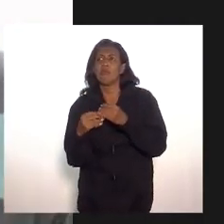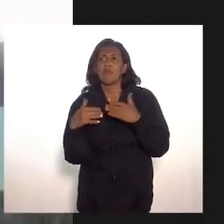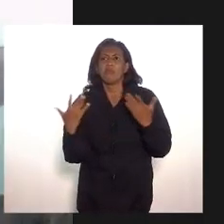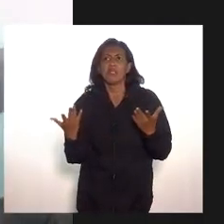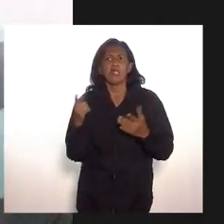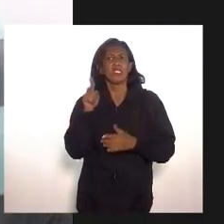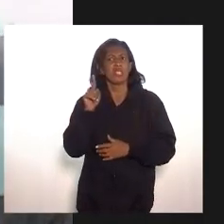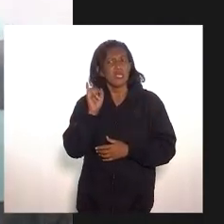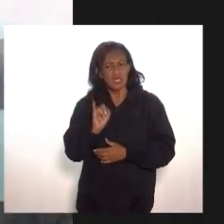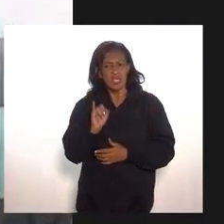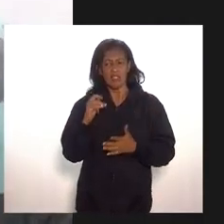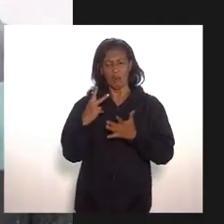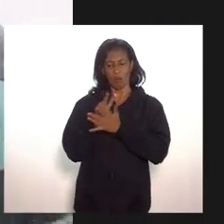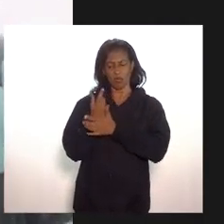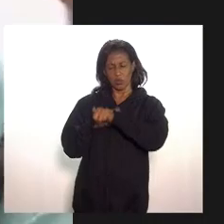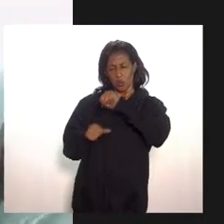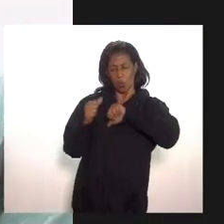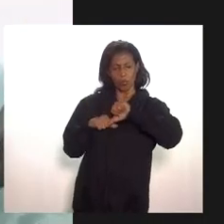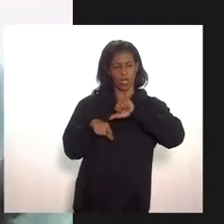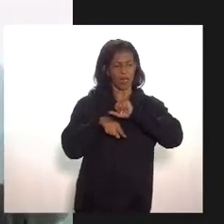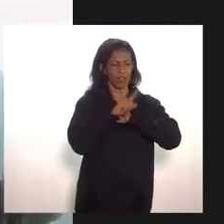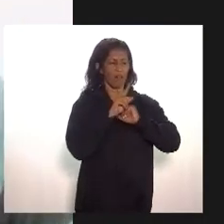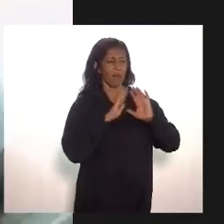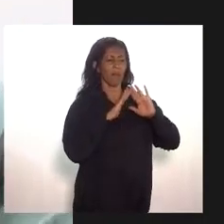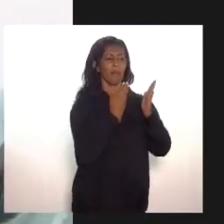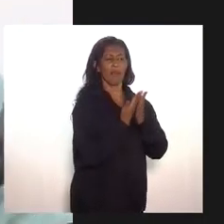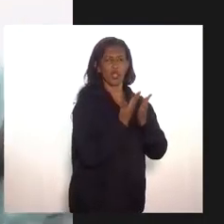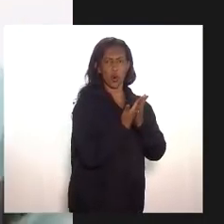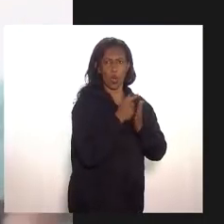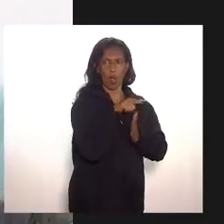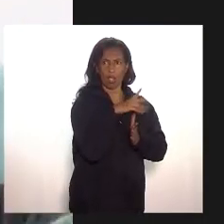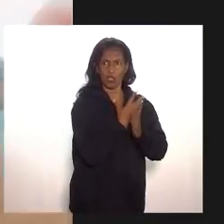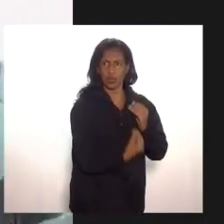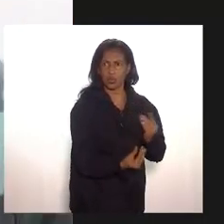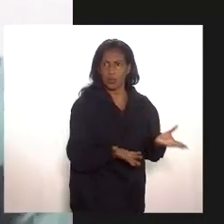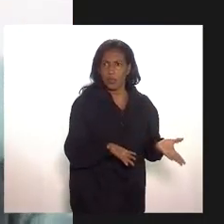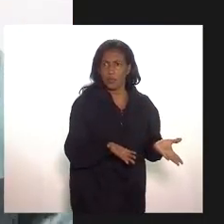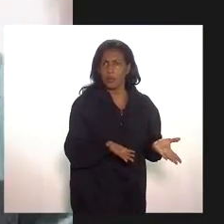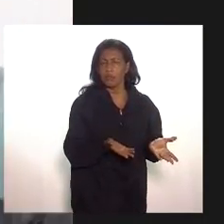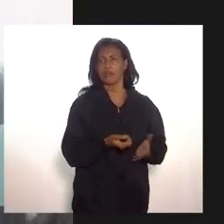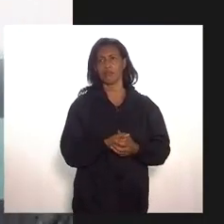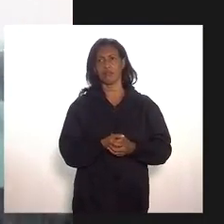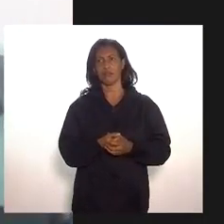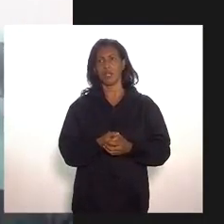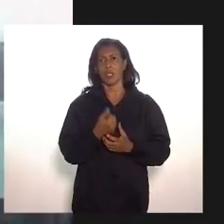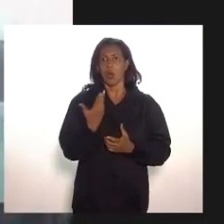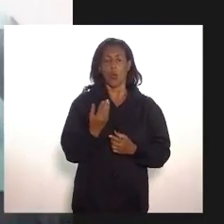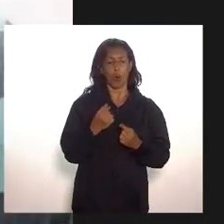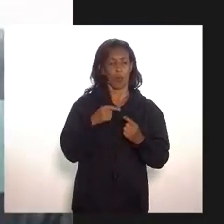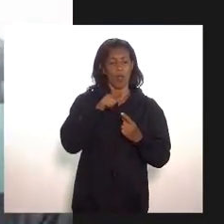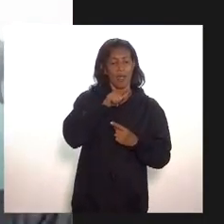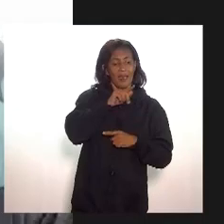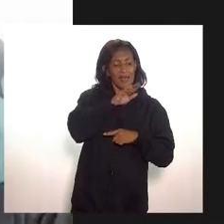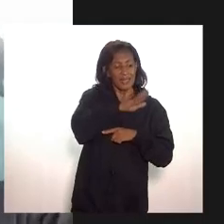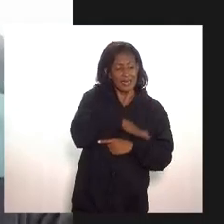teriam desaparecido? É essa realidade de crianças e comunidades tendo que tomar conta de outras